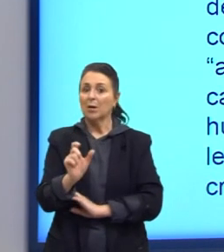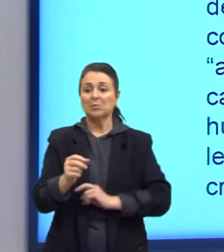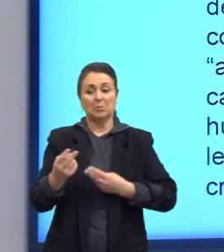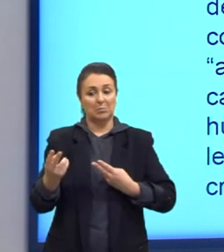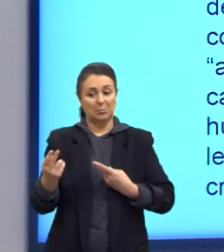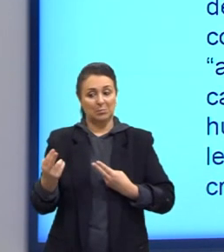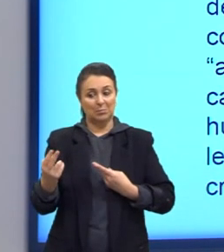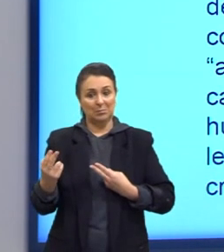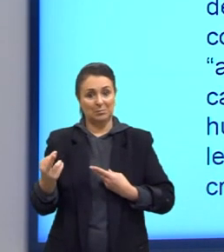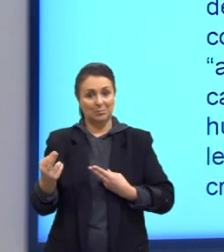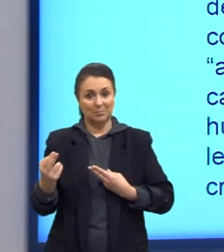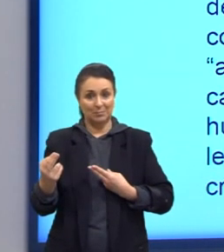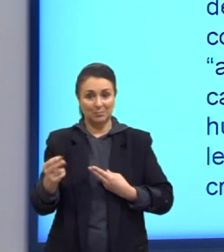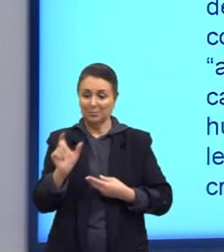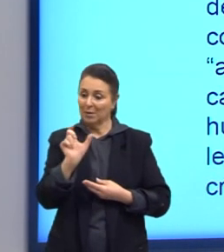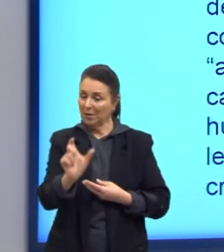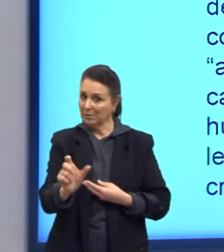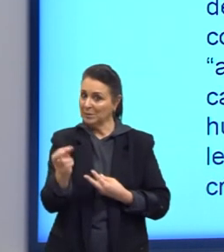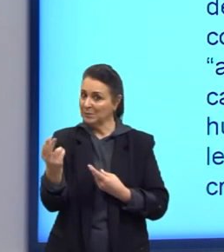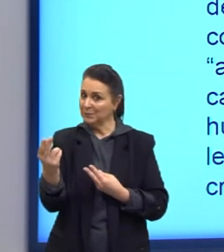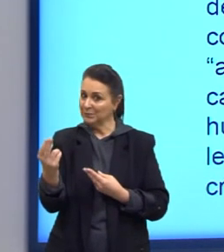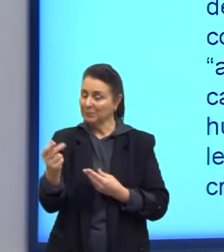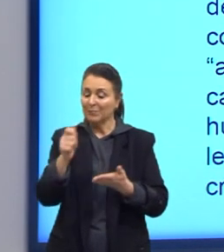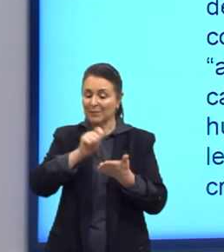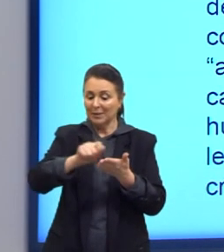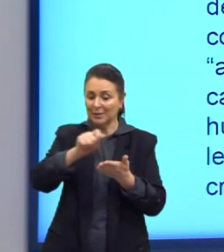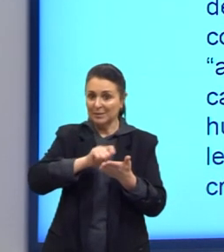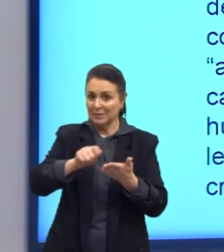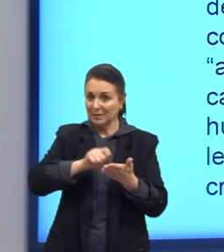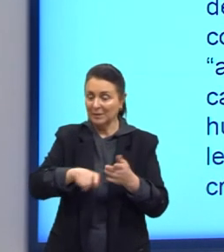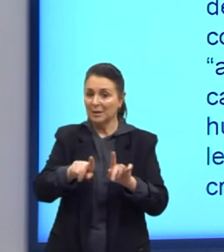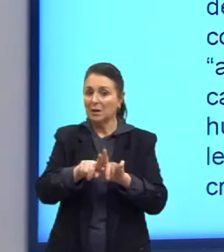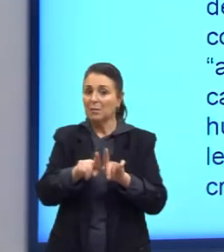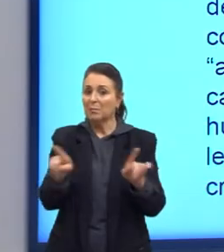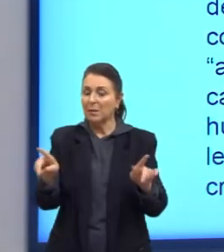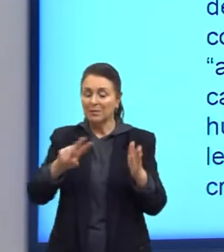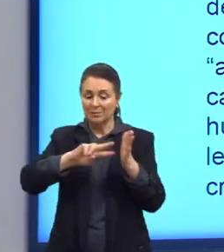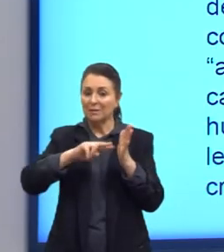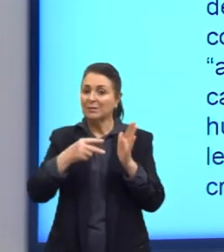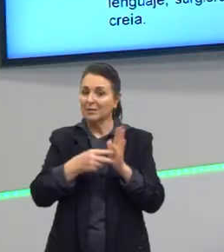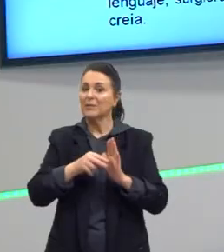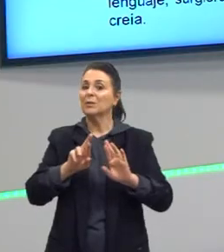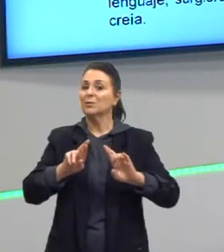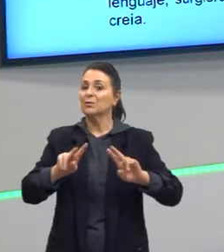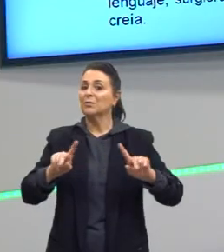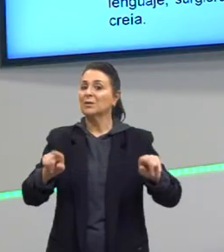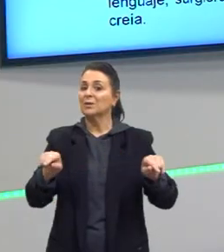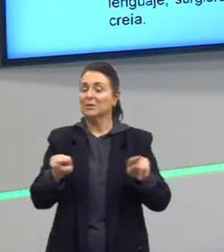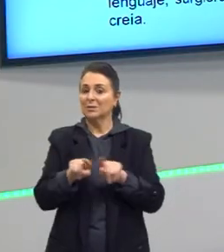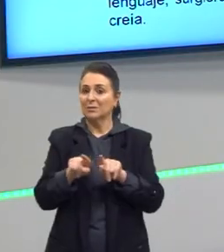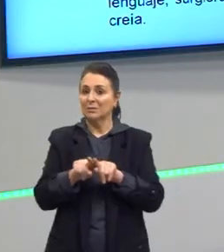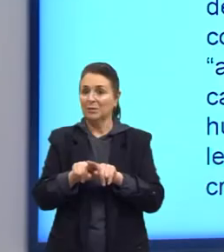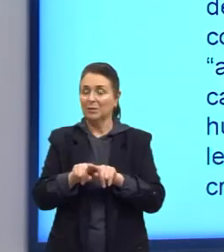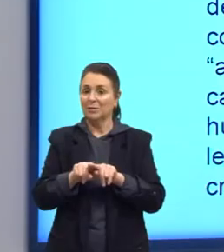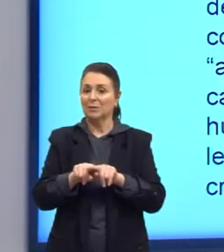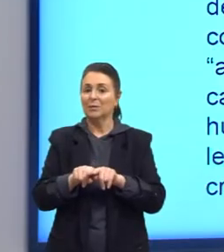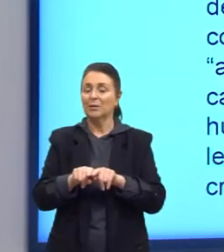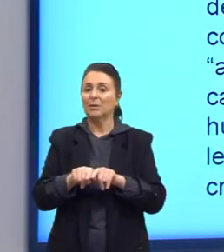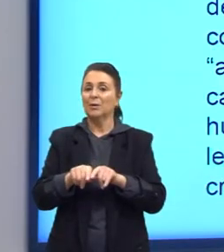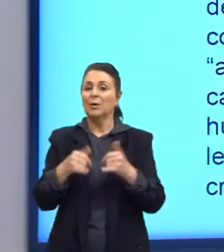semelhantes são semelhantes na escrita mas que possuem significados diferentes né Por